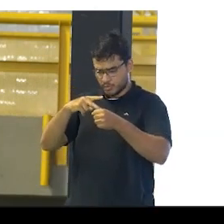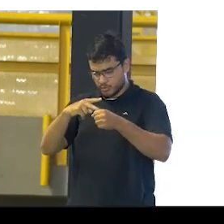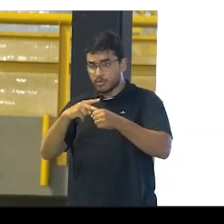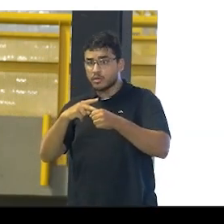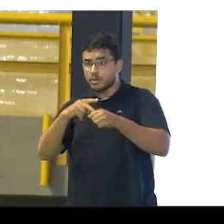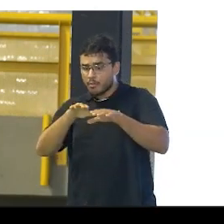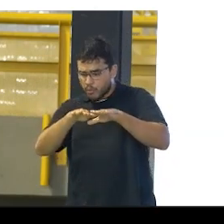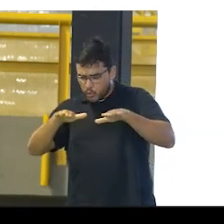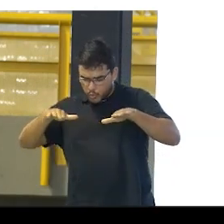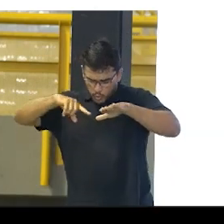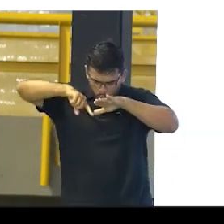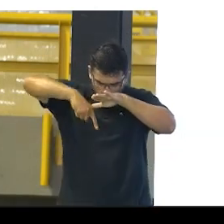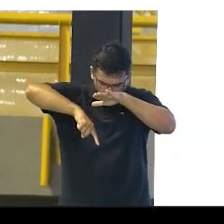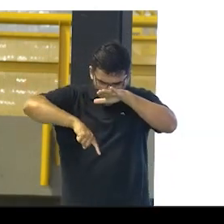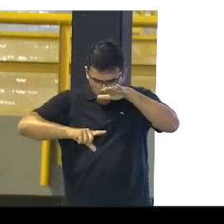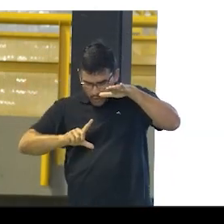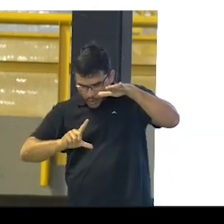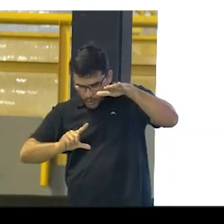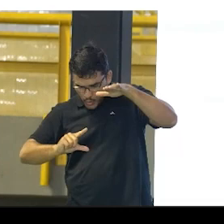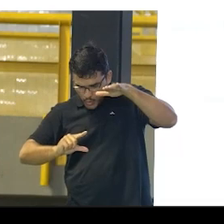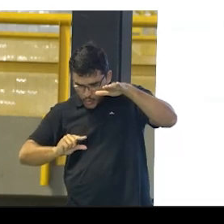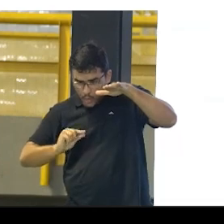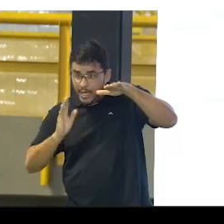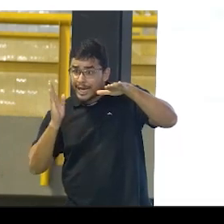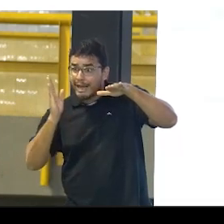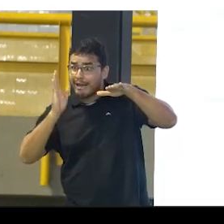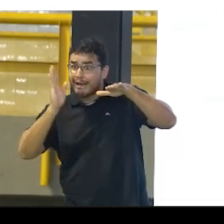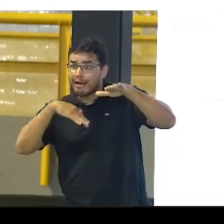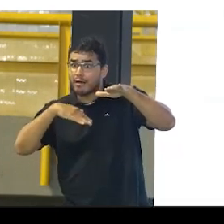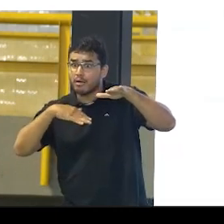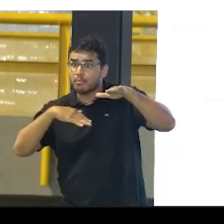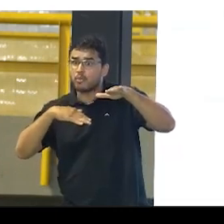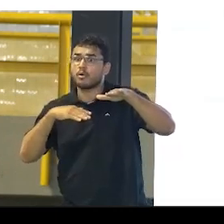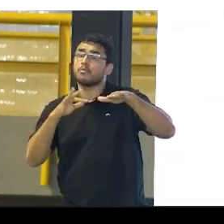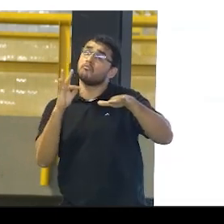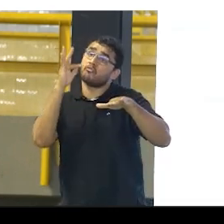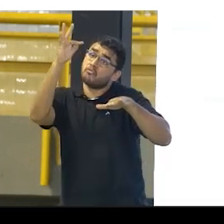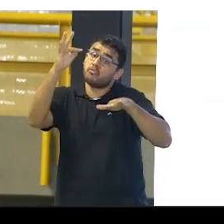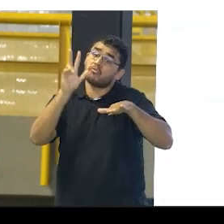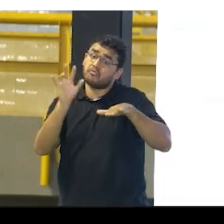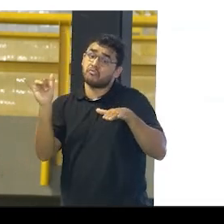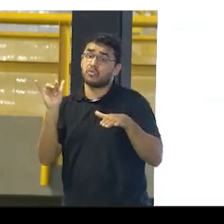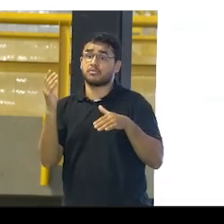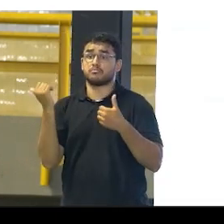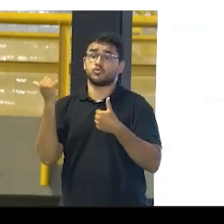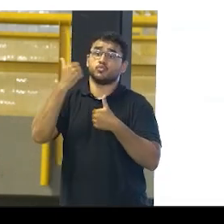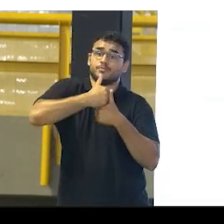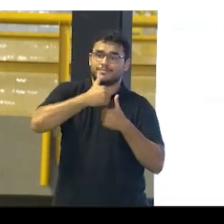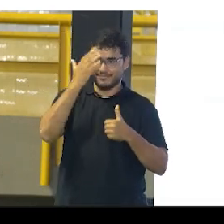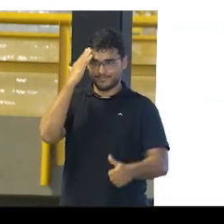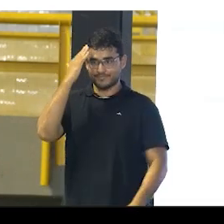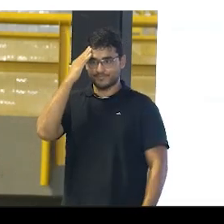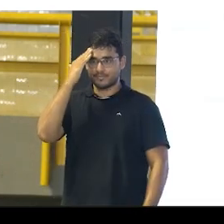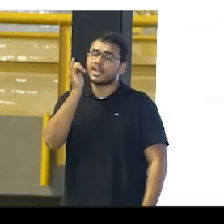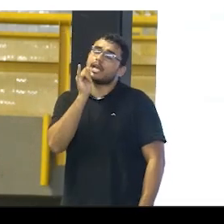vai encontrar um substituto para cada um dos seus derivados, como a gente já tem para a gasolina, para o diesel, tá?